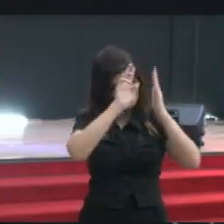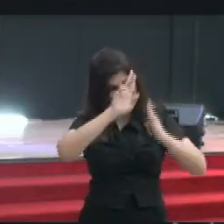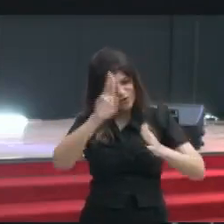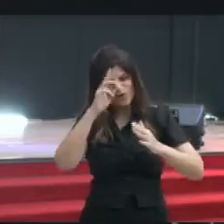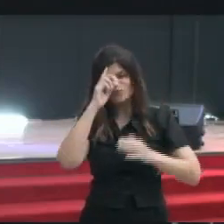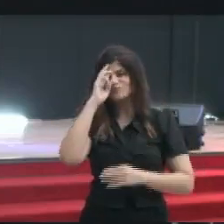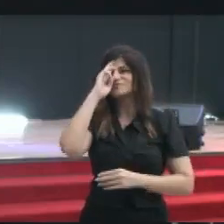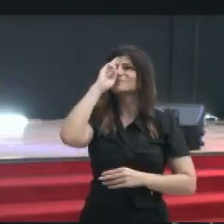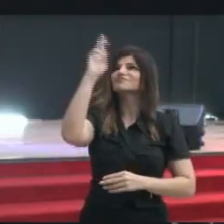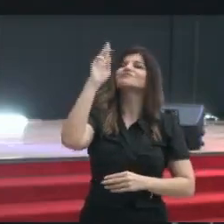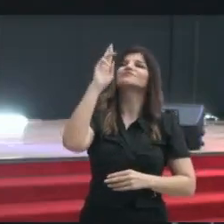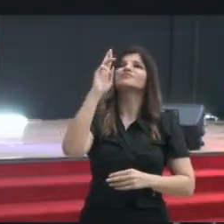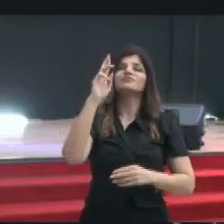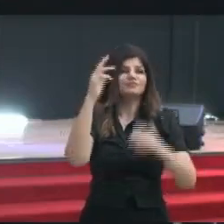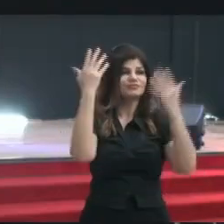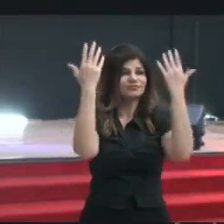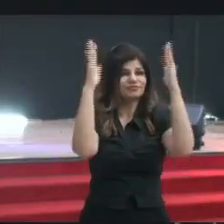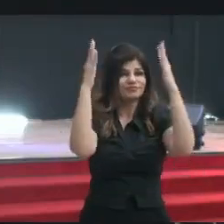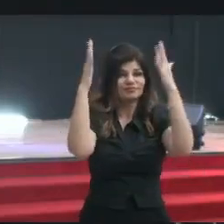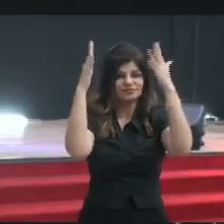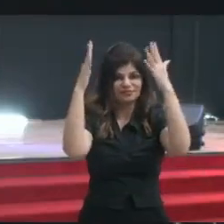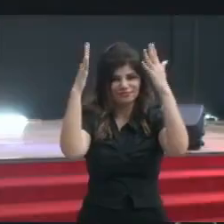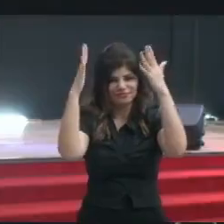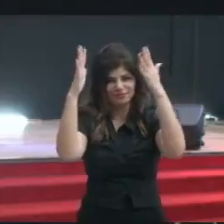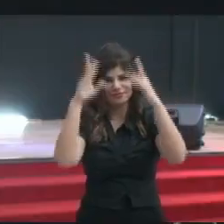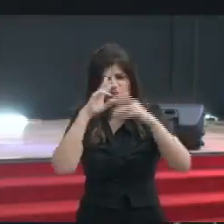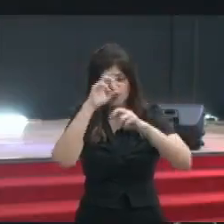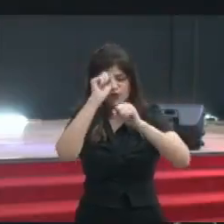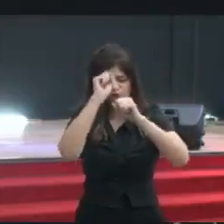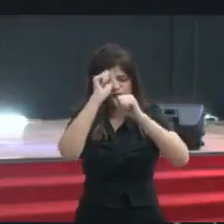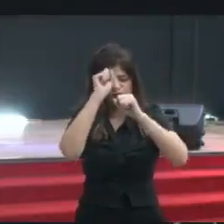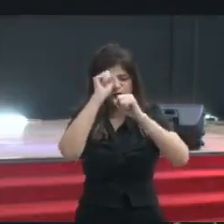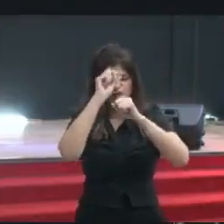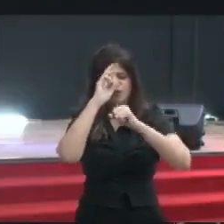do Senhor. Dê um aplauso forte ao Senhor.